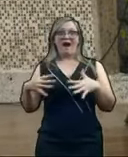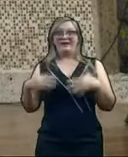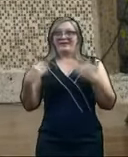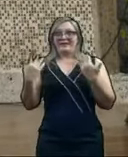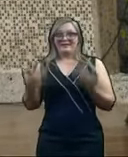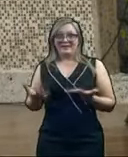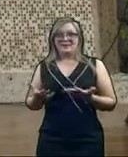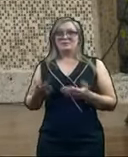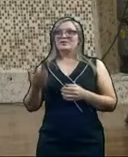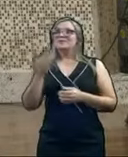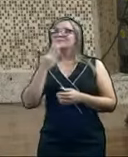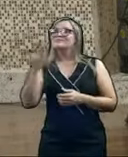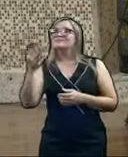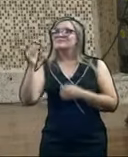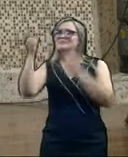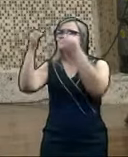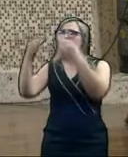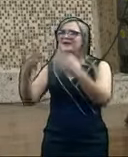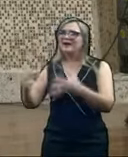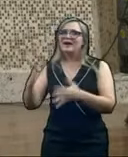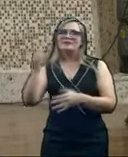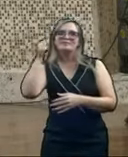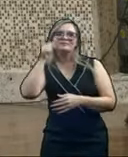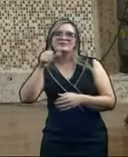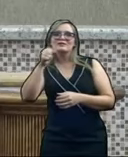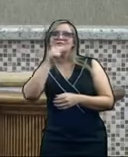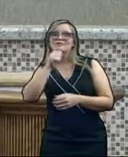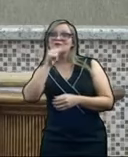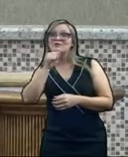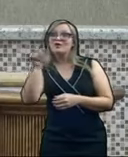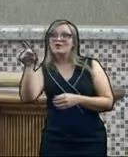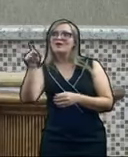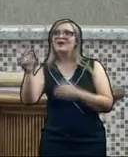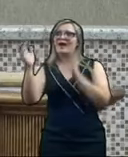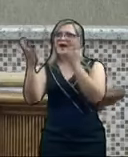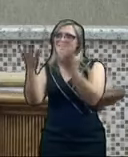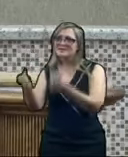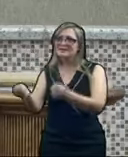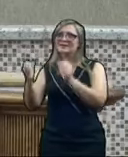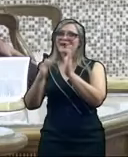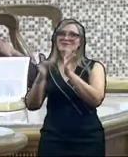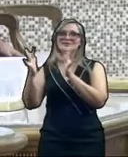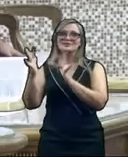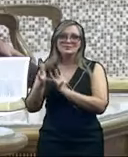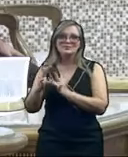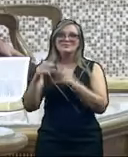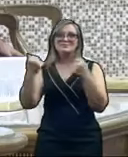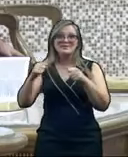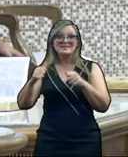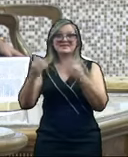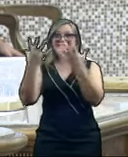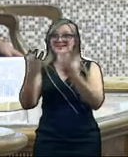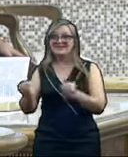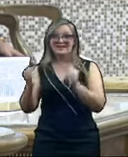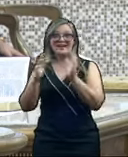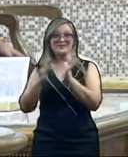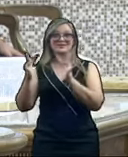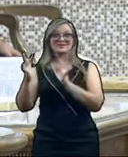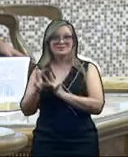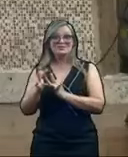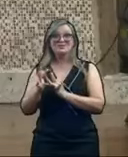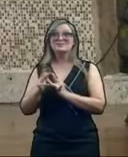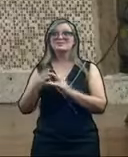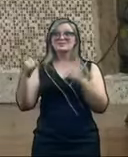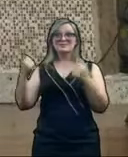e não tentando pegar o pé dela teve os anjos por subindo eu vim aqui na vó tava subindo e aquele dia eu entendi que a salvação era